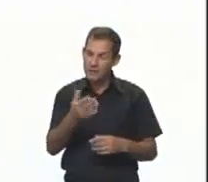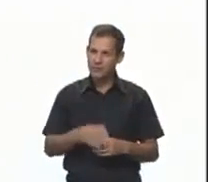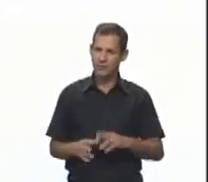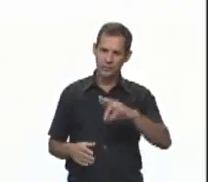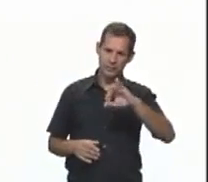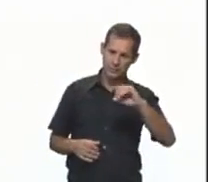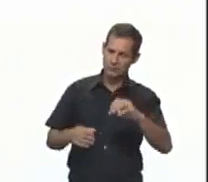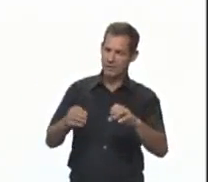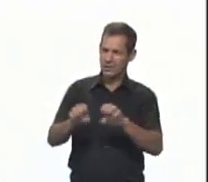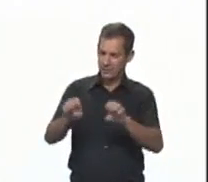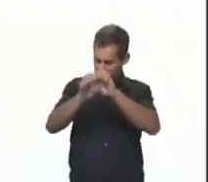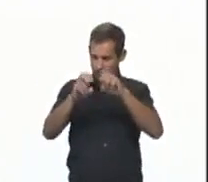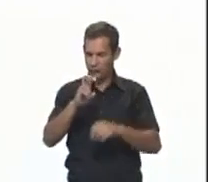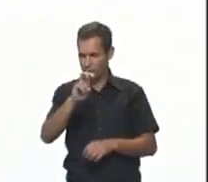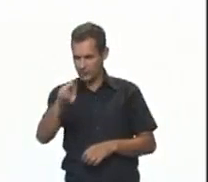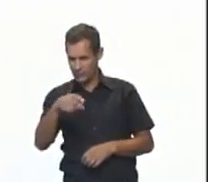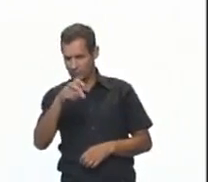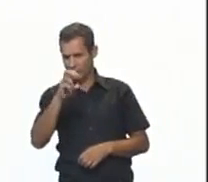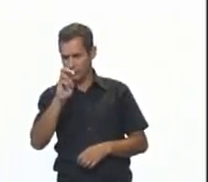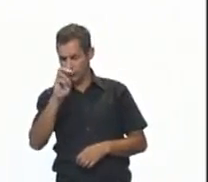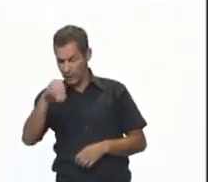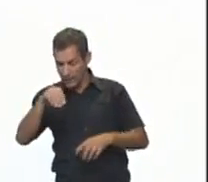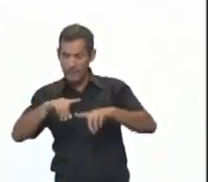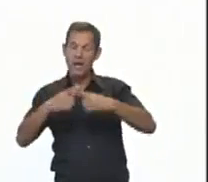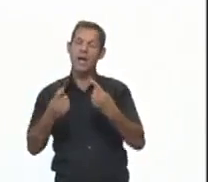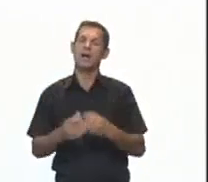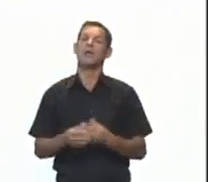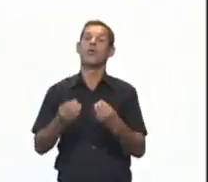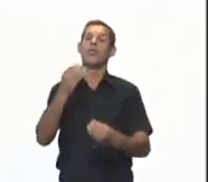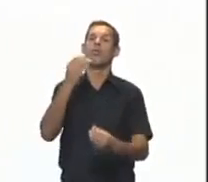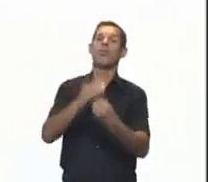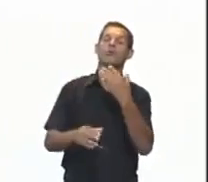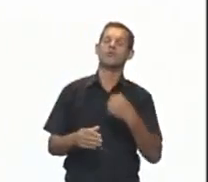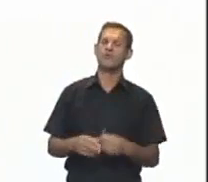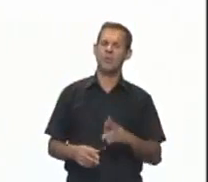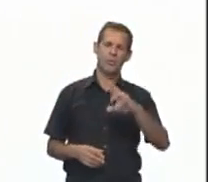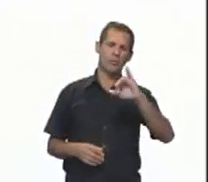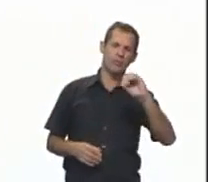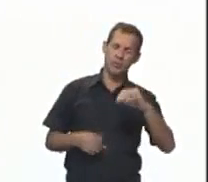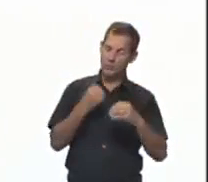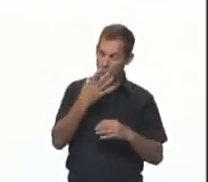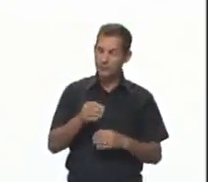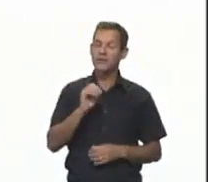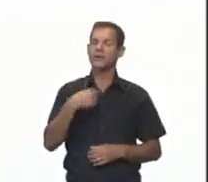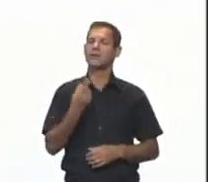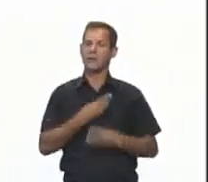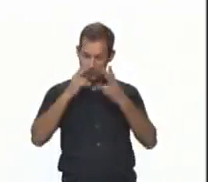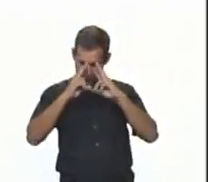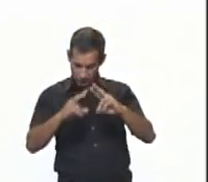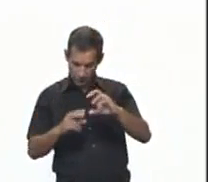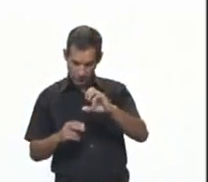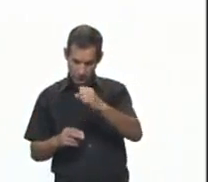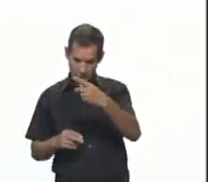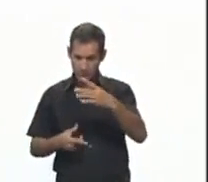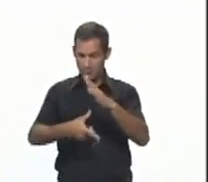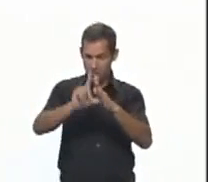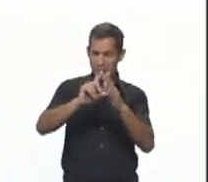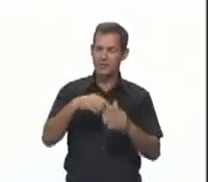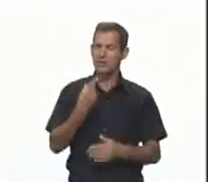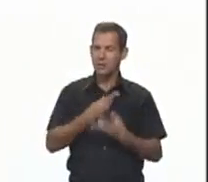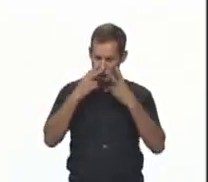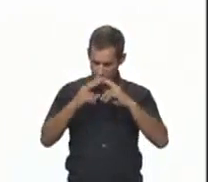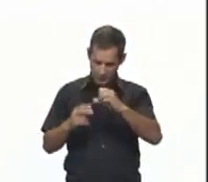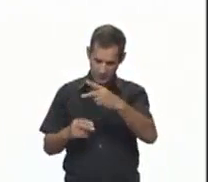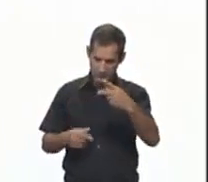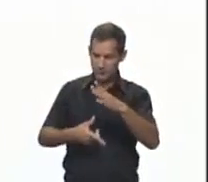o raio da fundação é de 5,5 metros. Ah, mas da onde surgiu esse raio? Bom, o que a gente viu na SP anterior? A gente